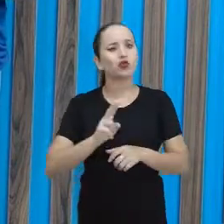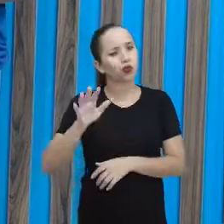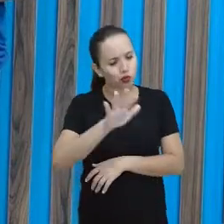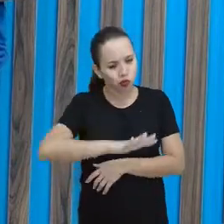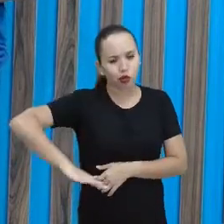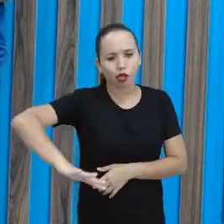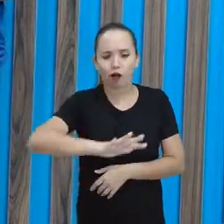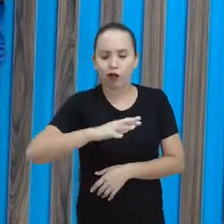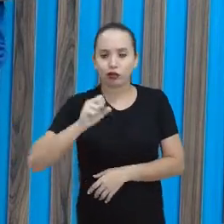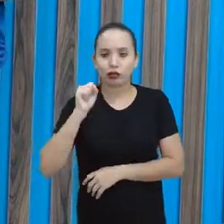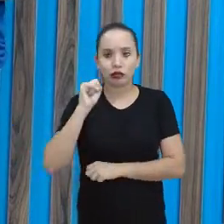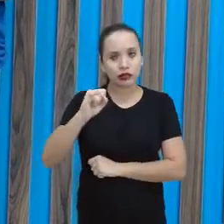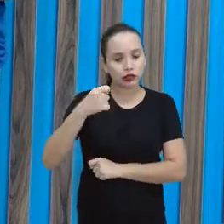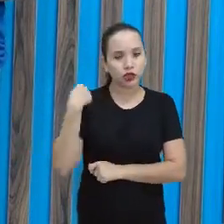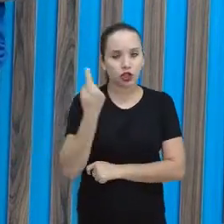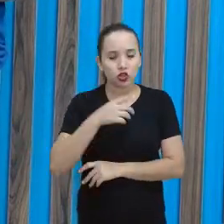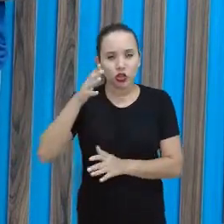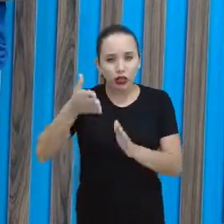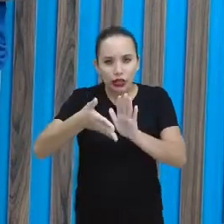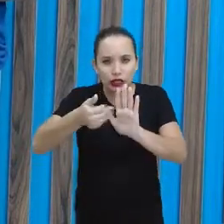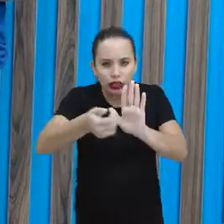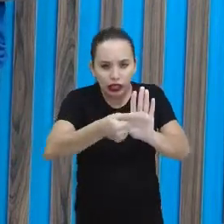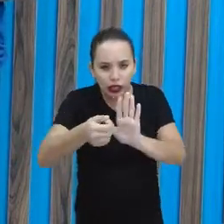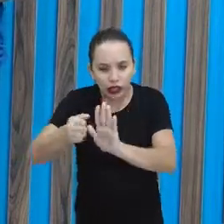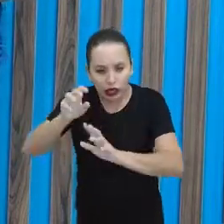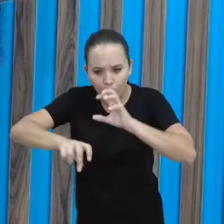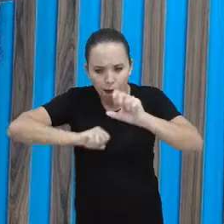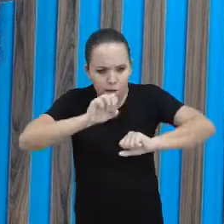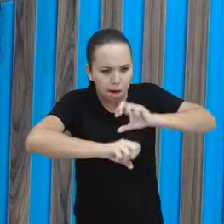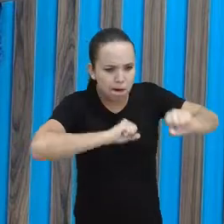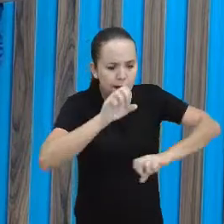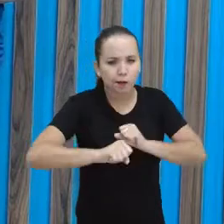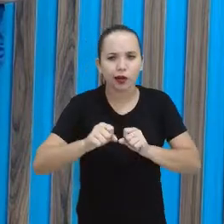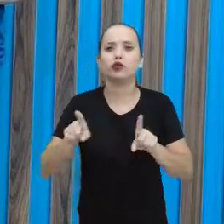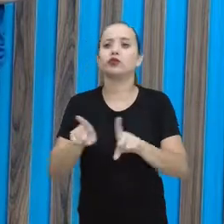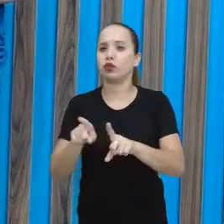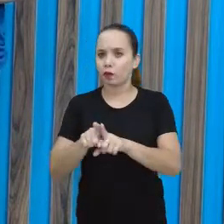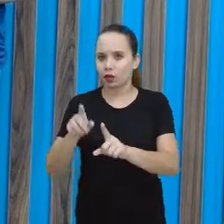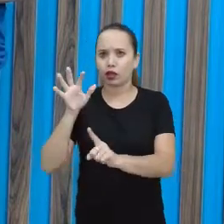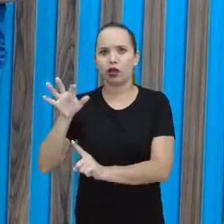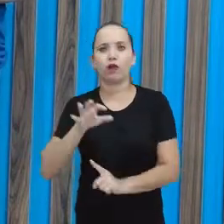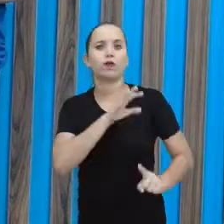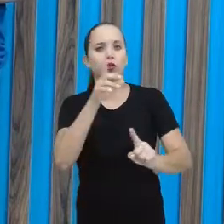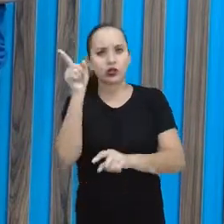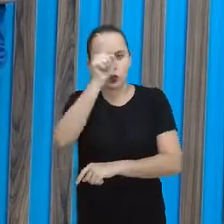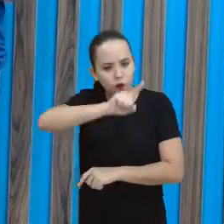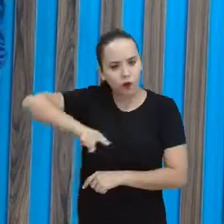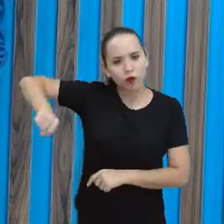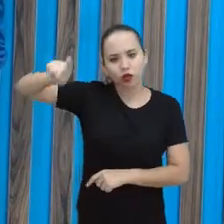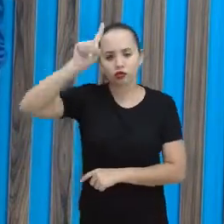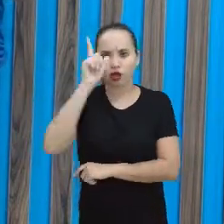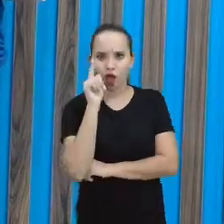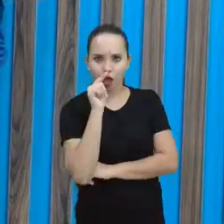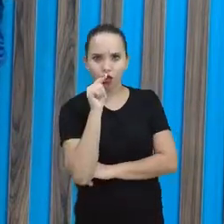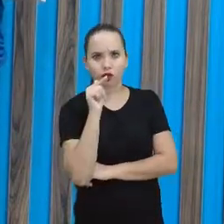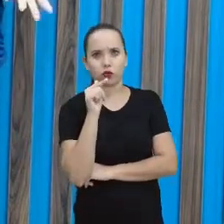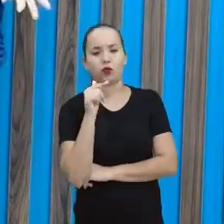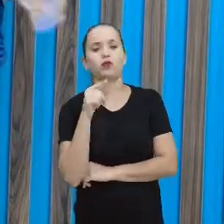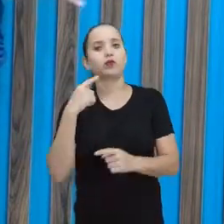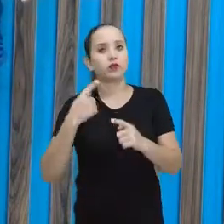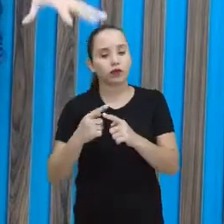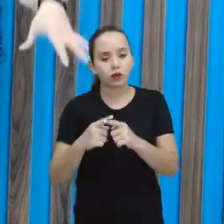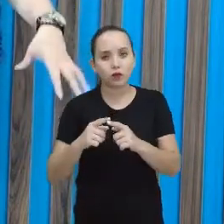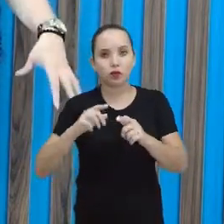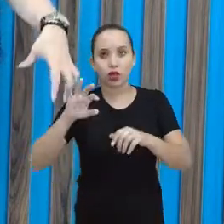retira a floresta, a gente também está mexendo com o ciclo da água, que é tão importante, porque as matas,